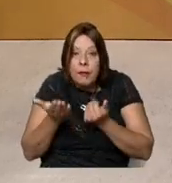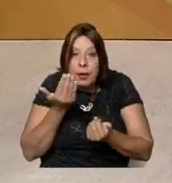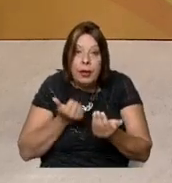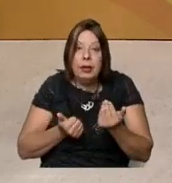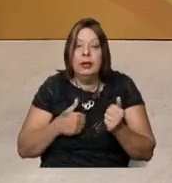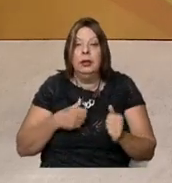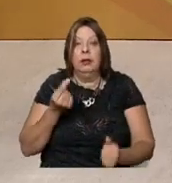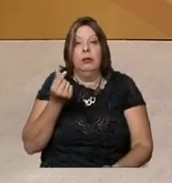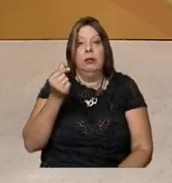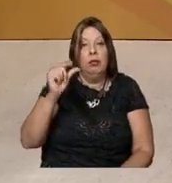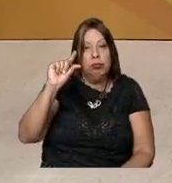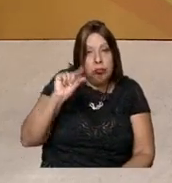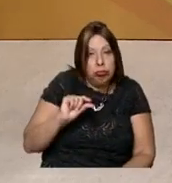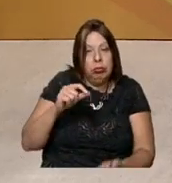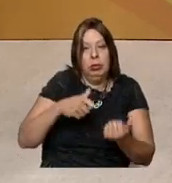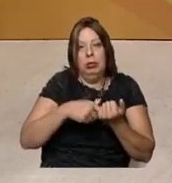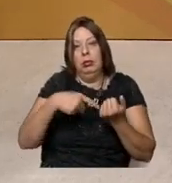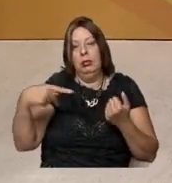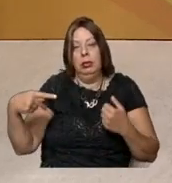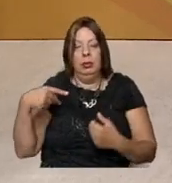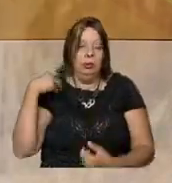no Black Friday Cajucap.